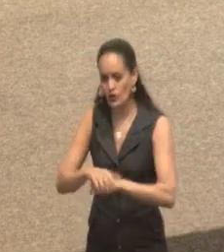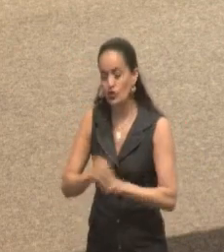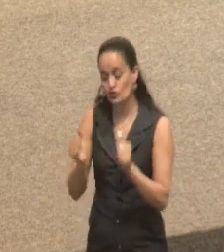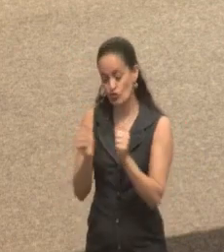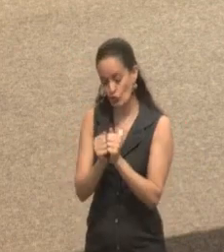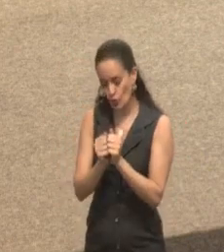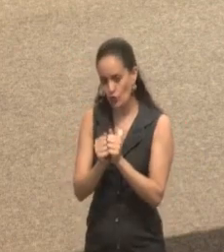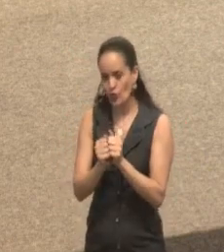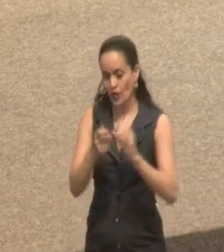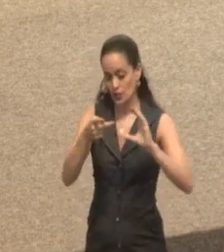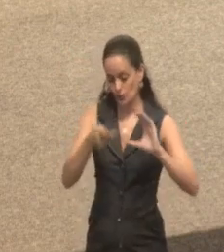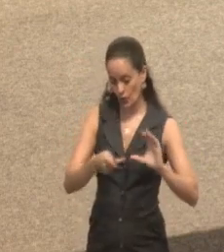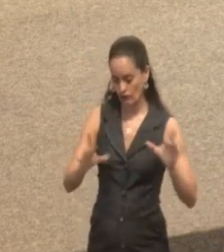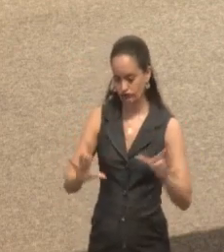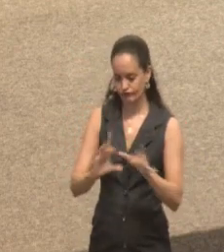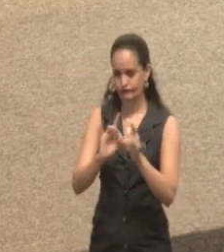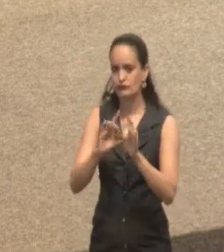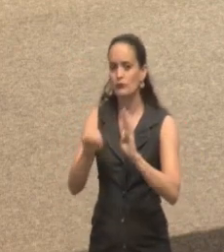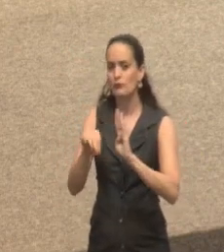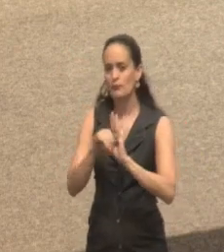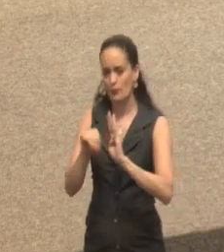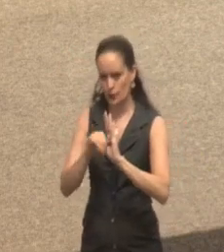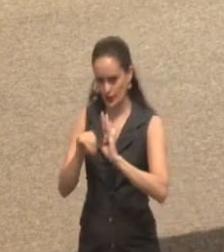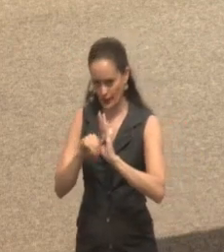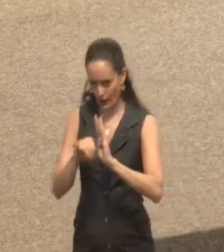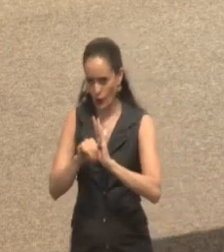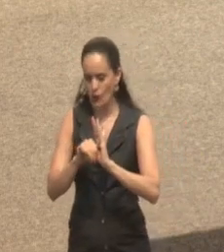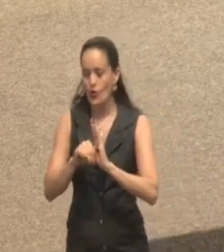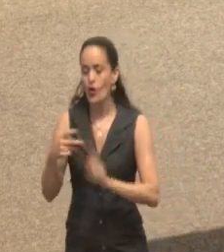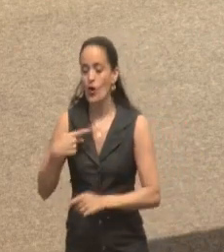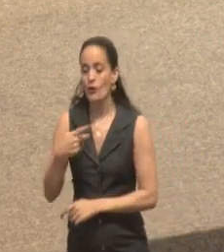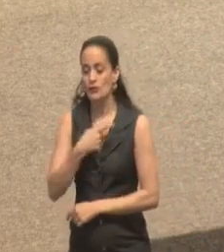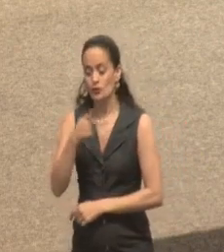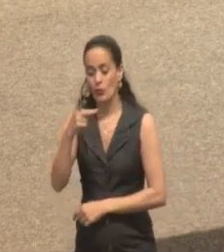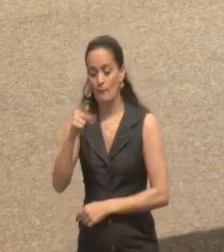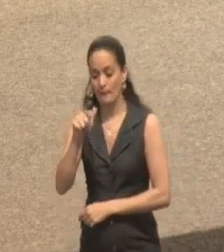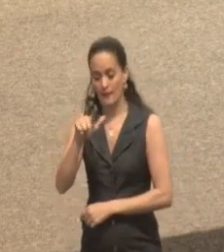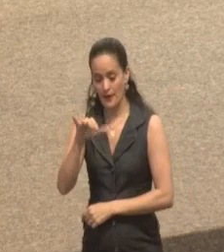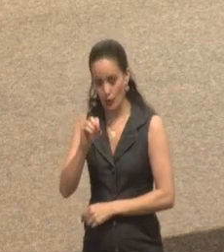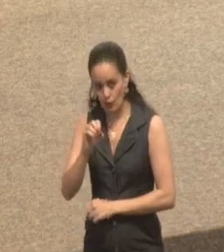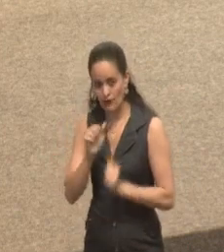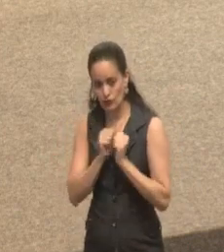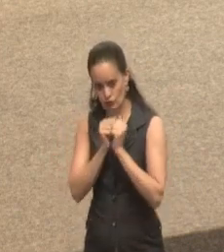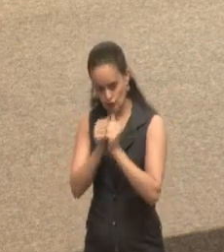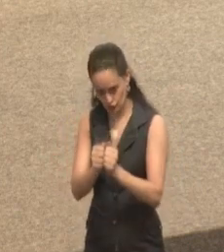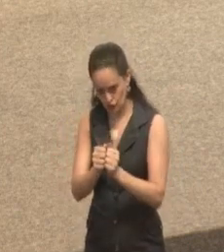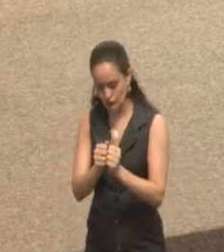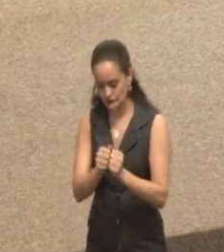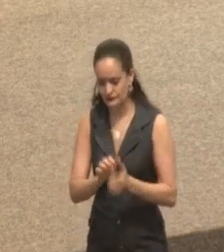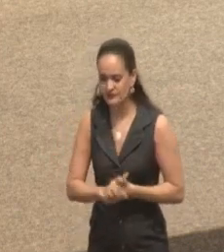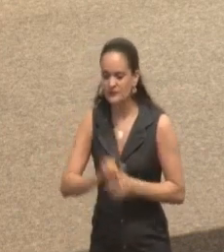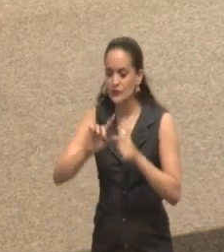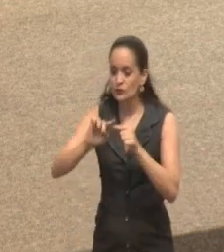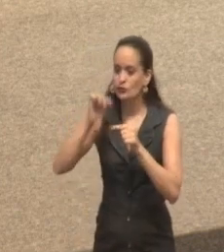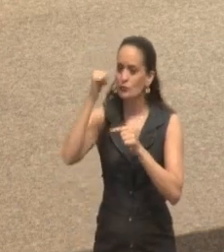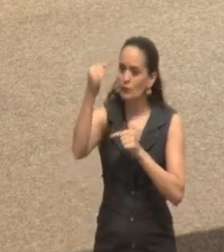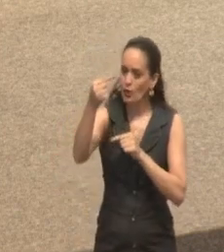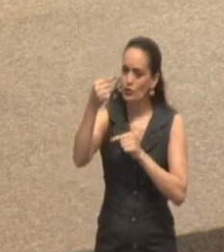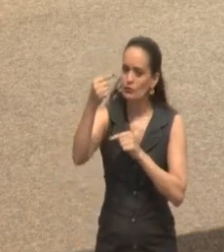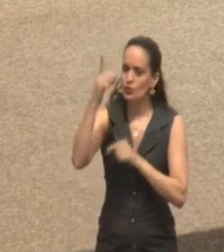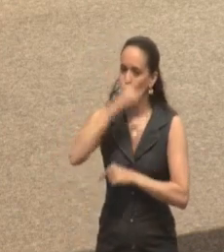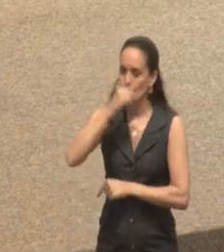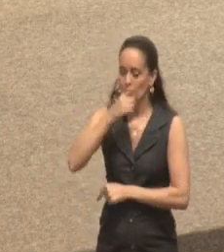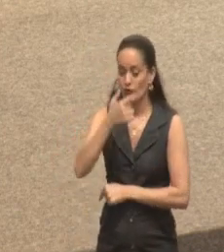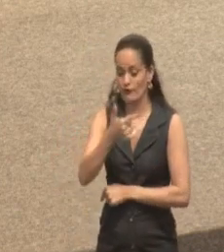com a Cristolândia. Qualquer dúvida, o pastor Paulo estará conosco também para esclarecer aos irmãos. No próximo domingo 27,